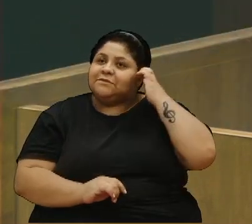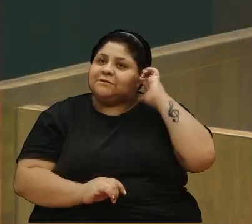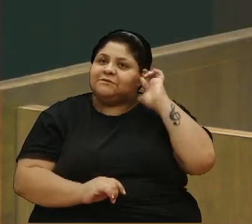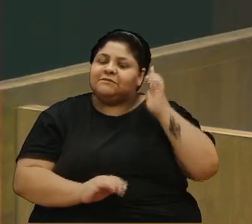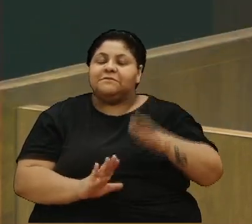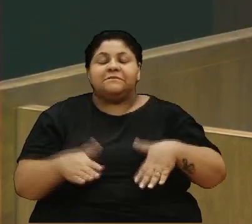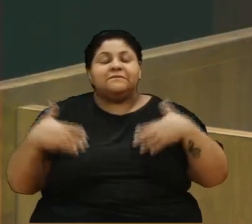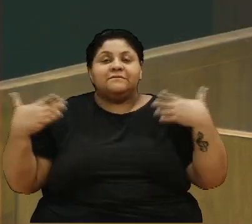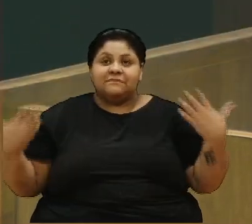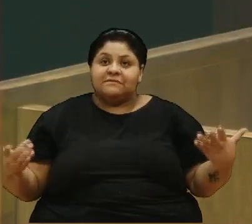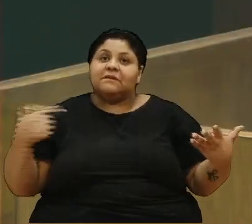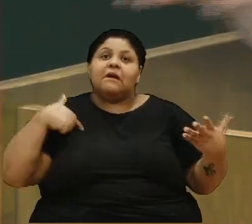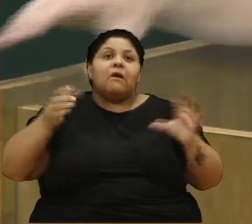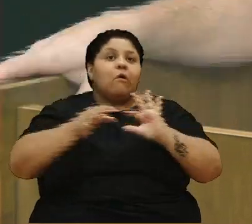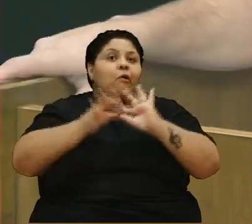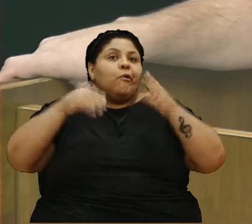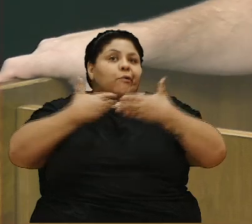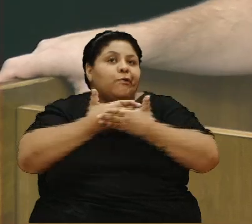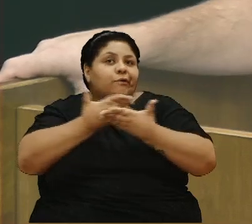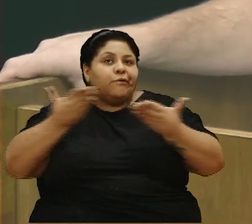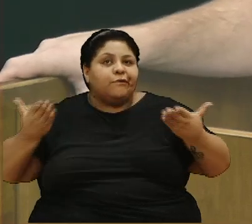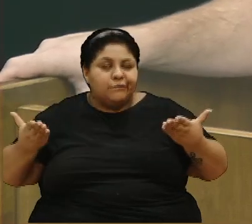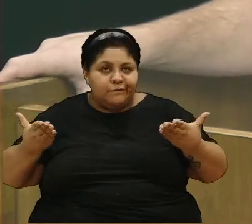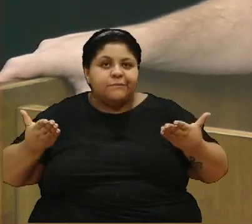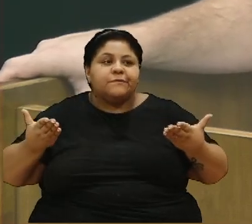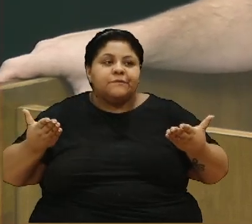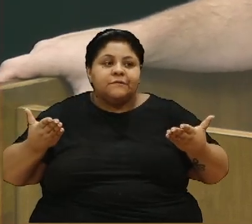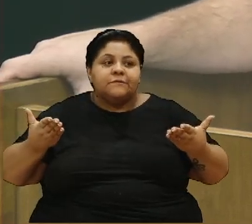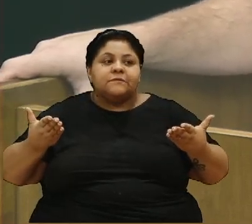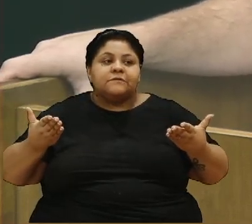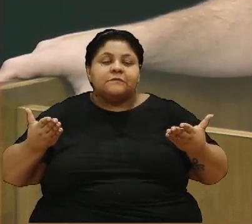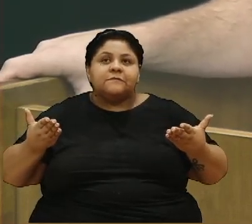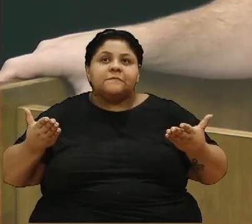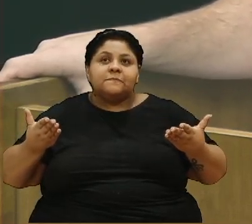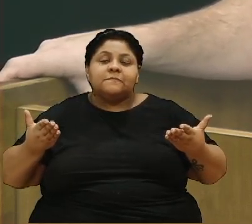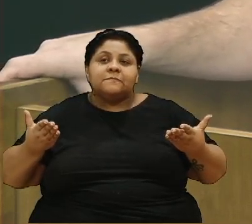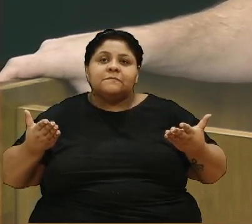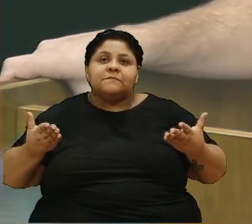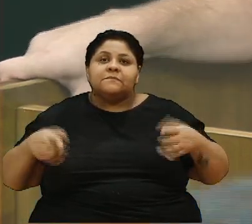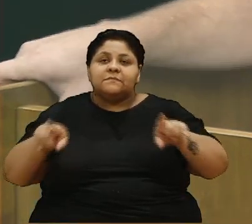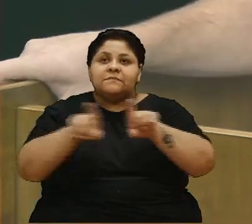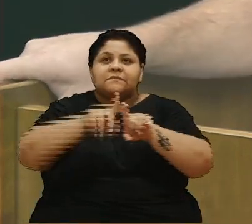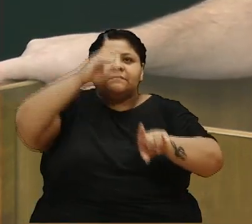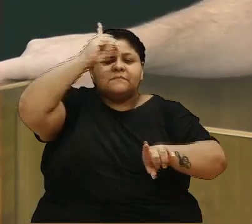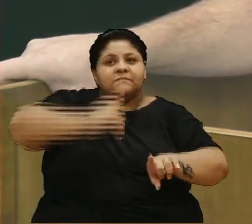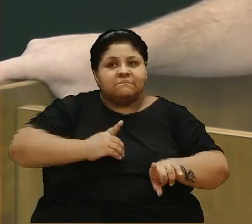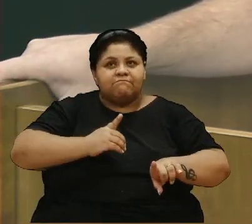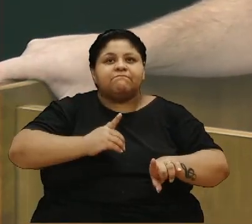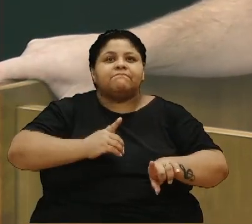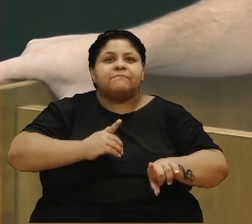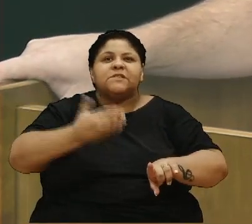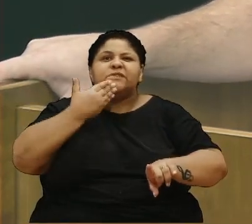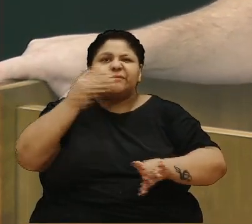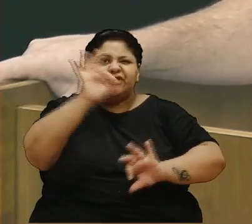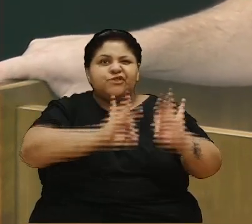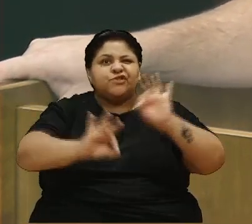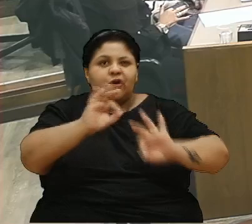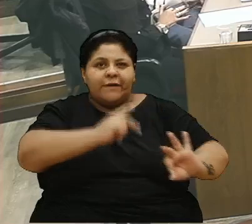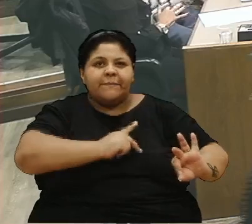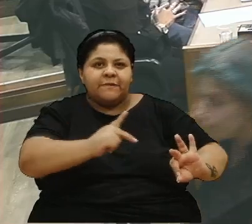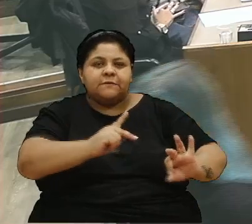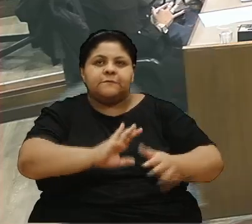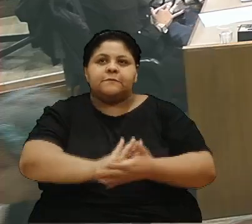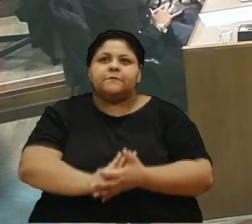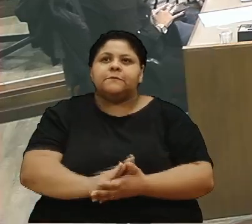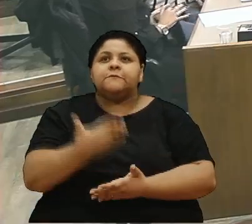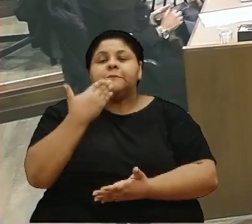eu sigo à disposição o mandato. Uma parte, vereador, por gentileza. O mandato. Questão de ordem, senhor presidente. Eu